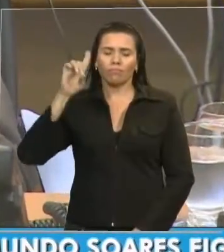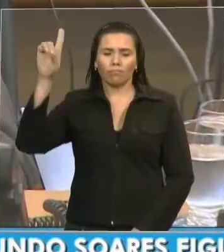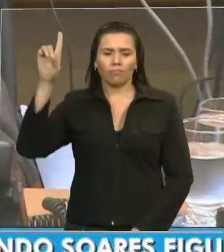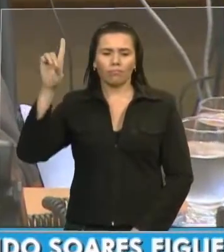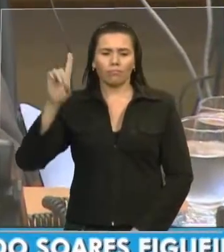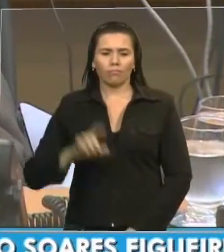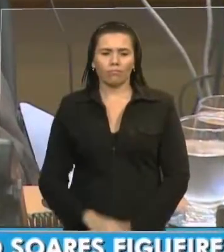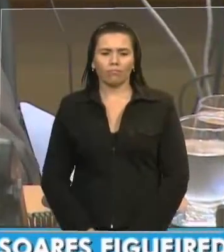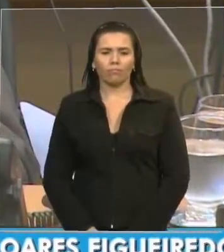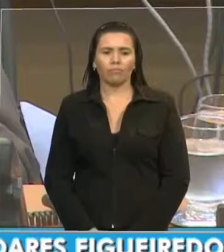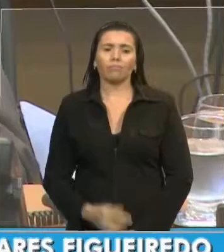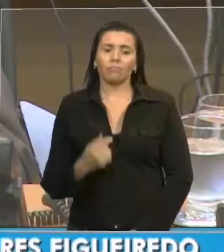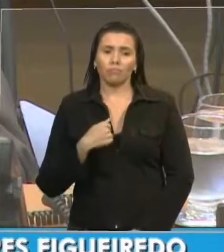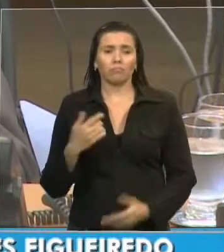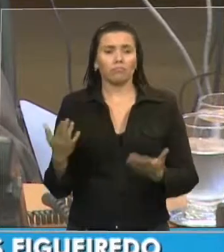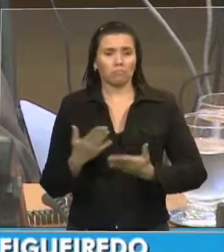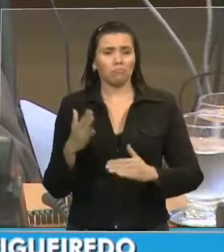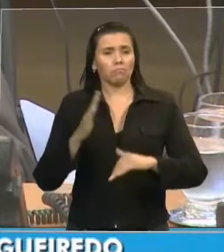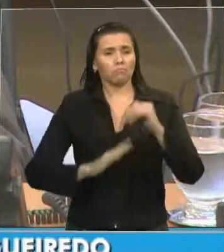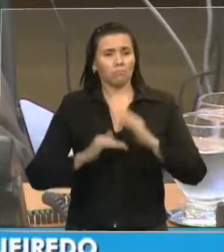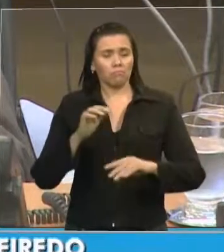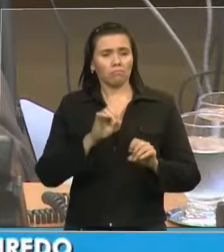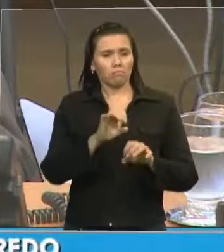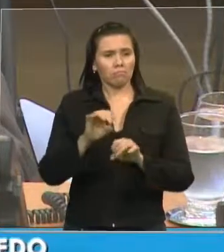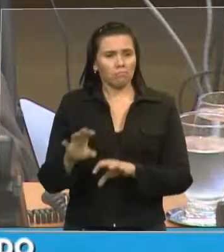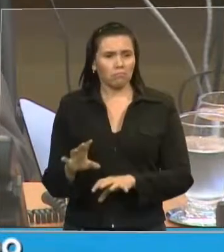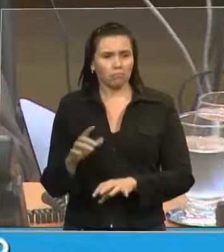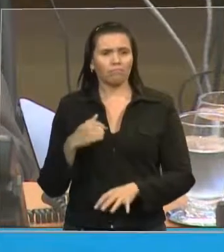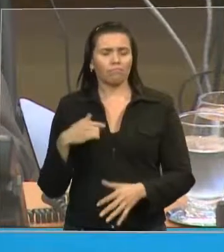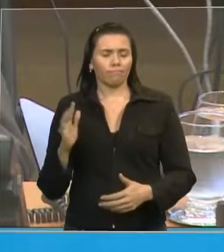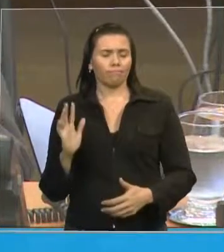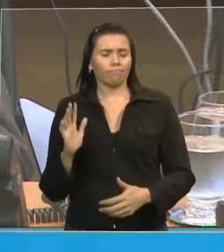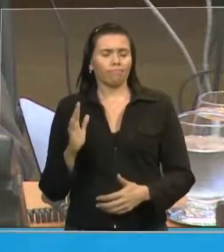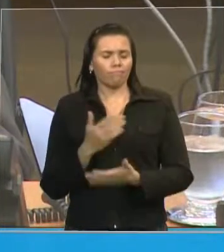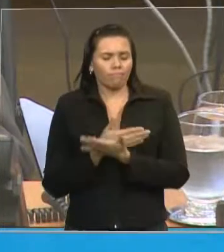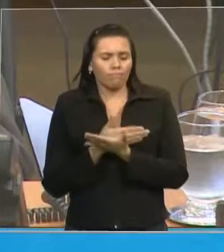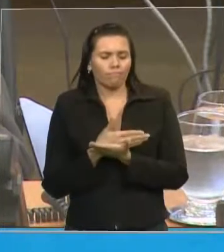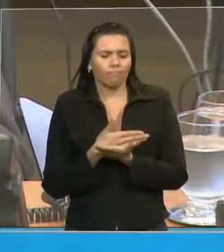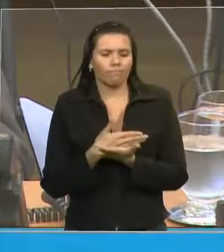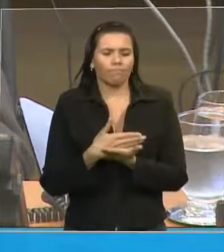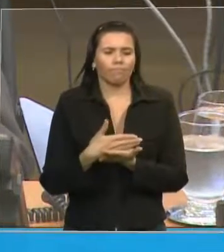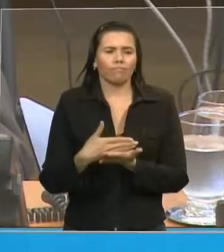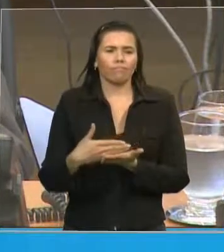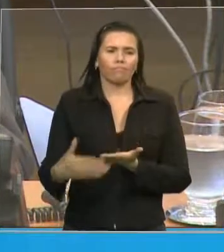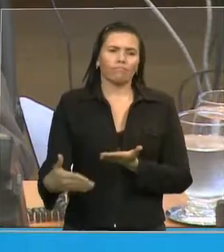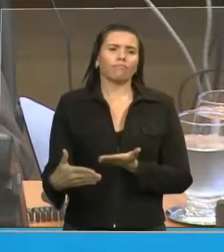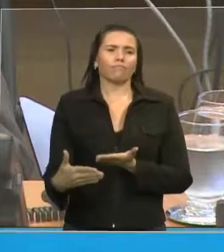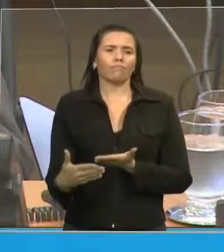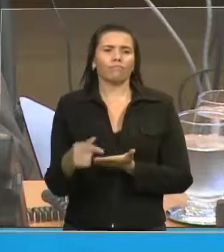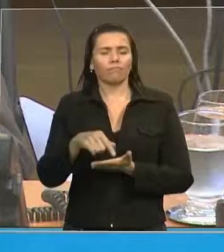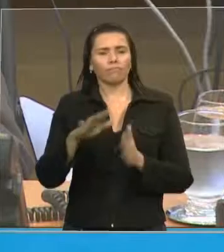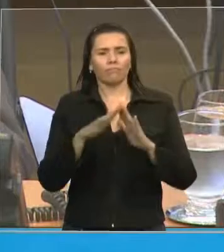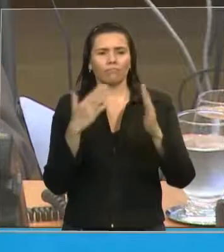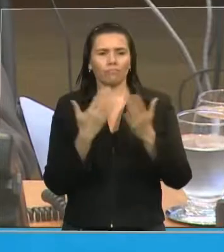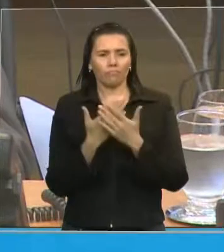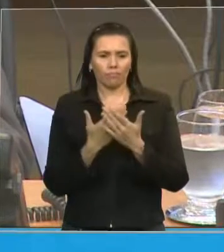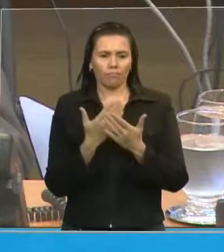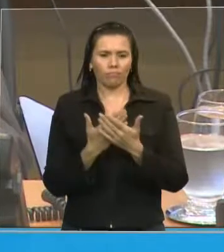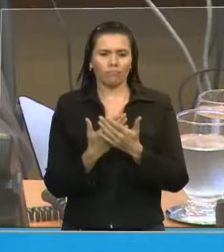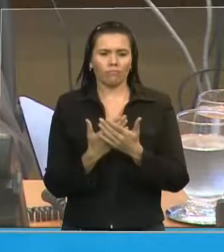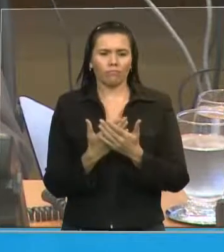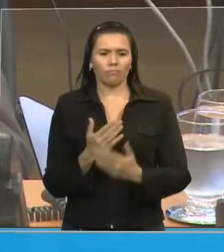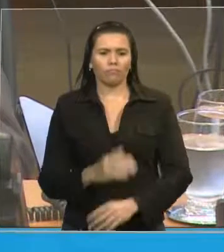encarei a carreira do magistério e direção de escola, a princípio, como um ministério.